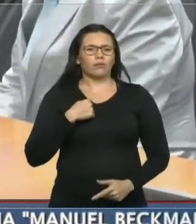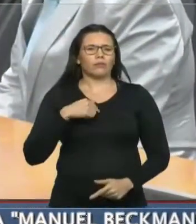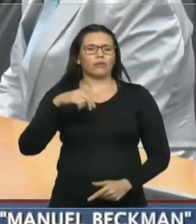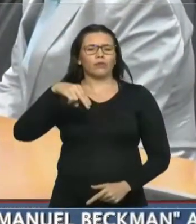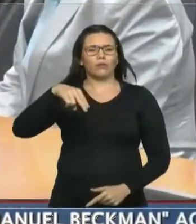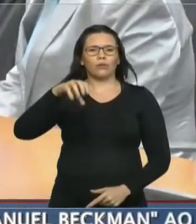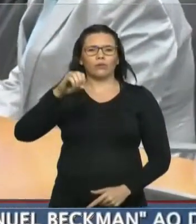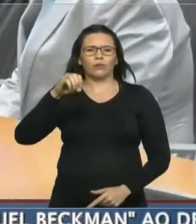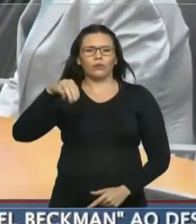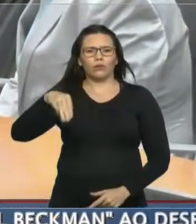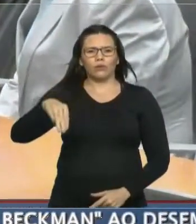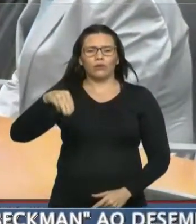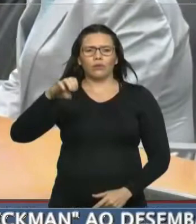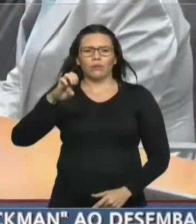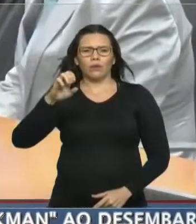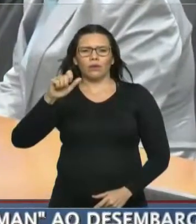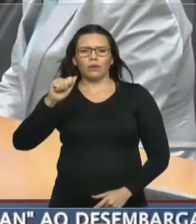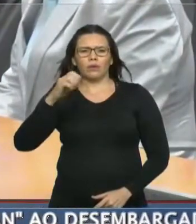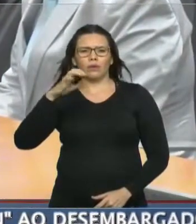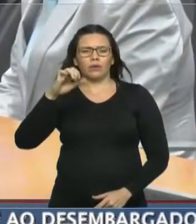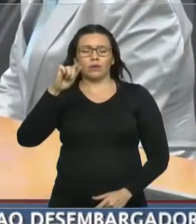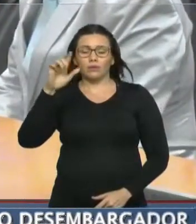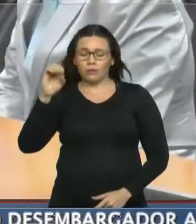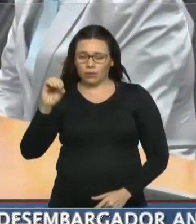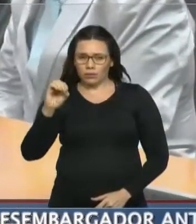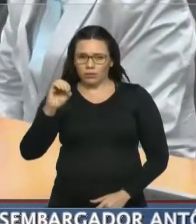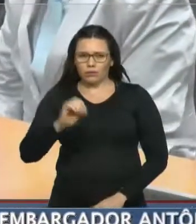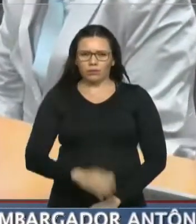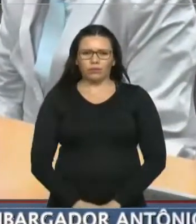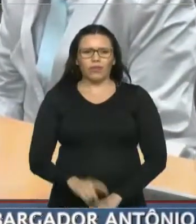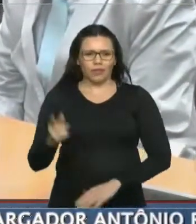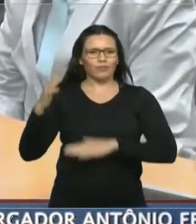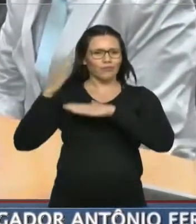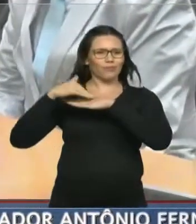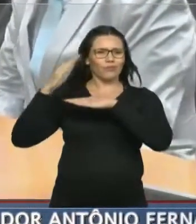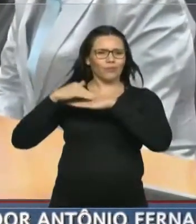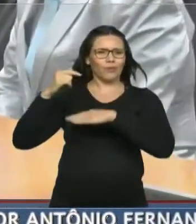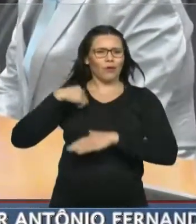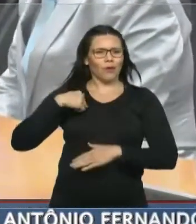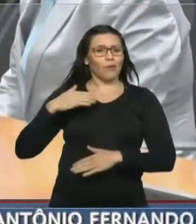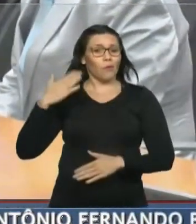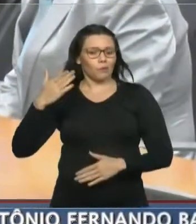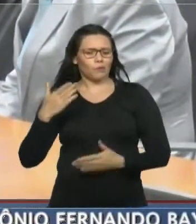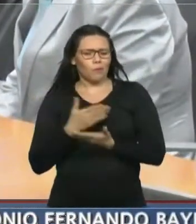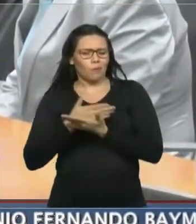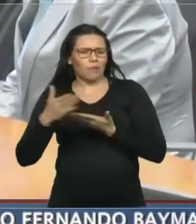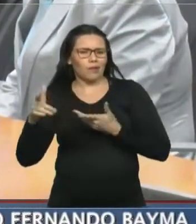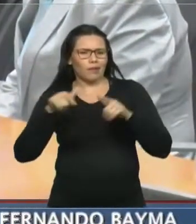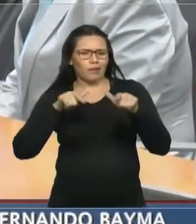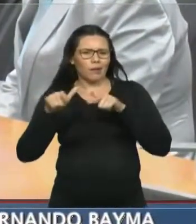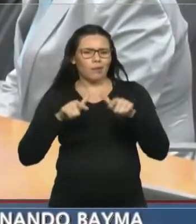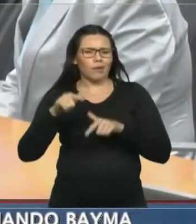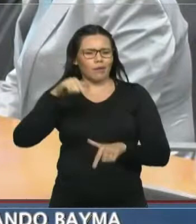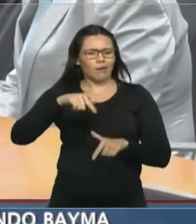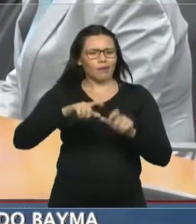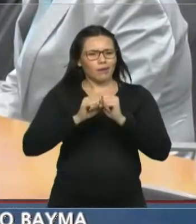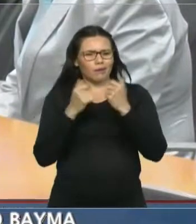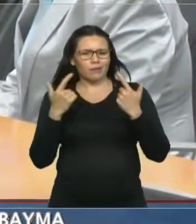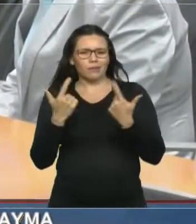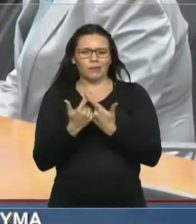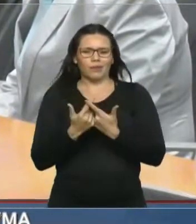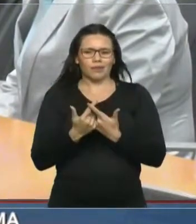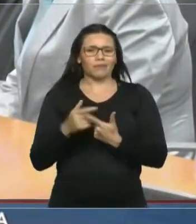por ele. Ou seja... um dado importante, histórico, e que faz com